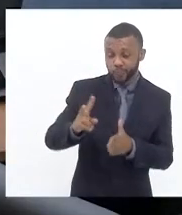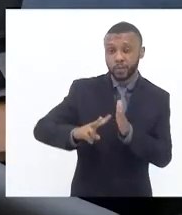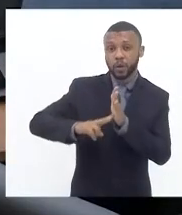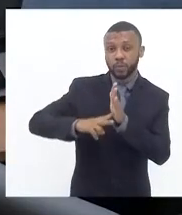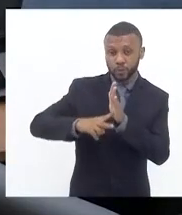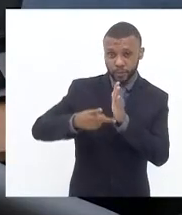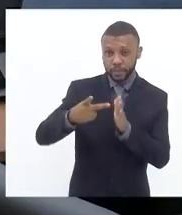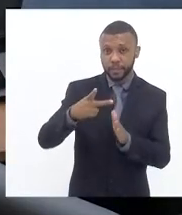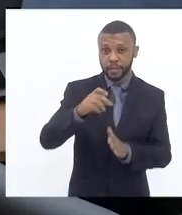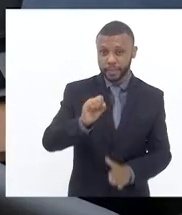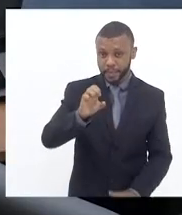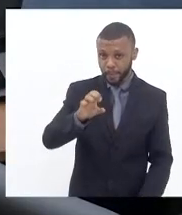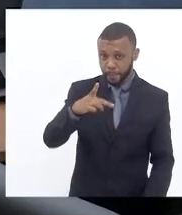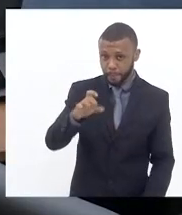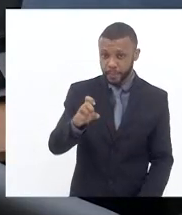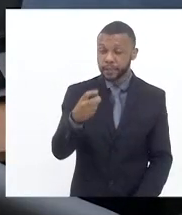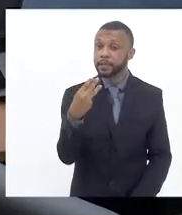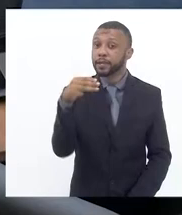favor